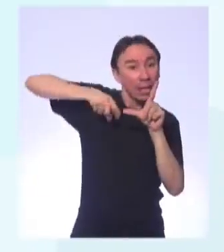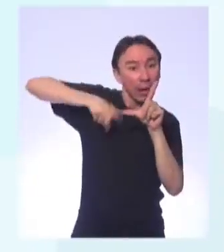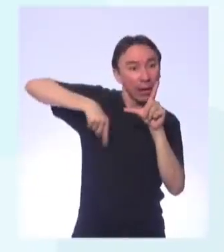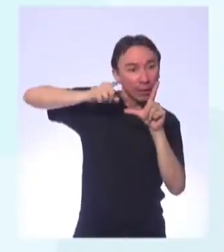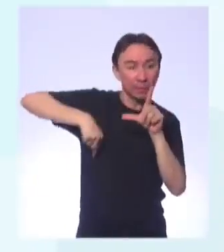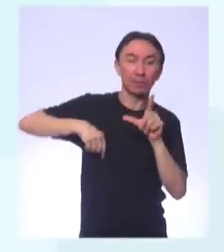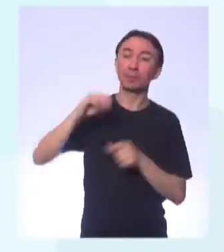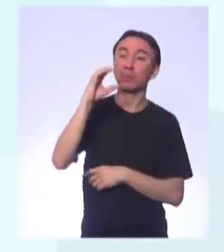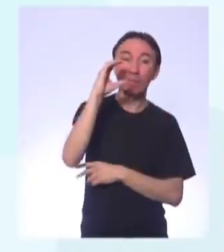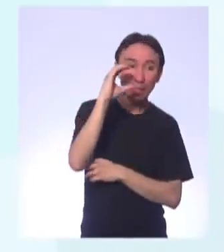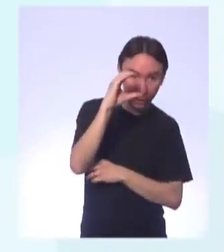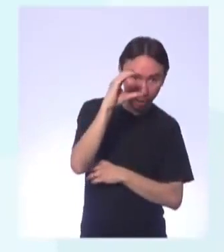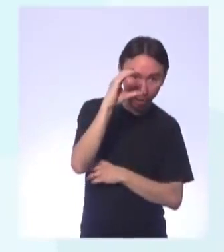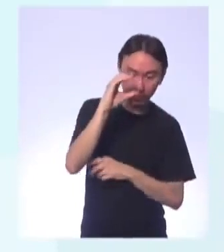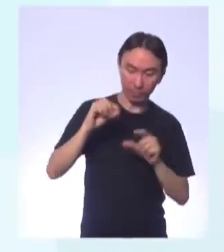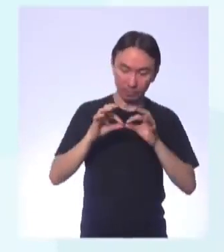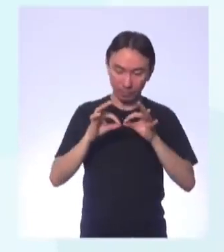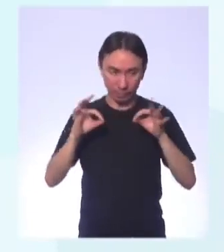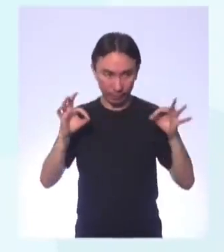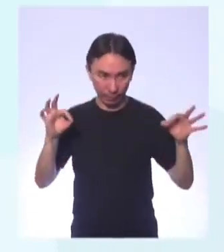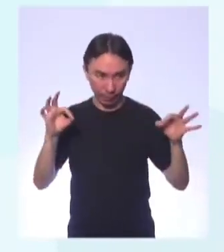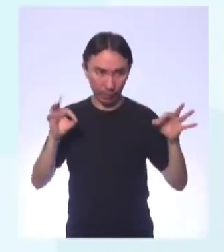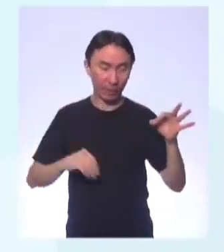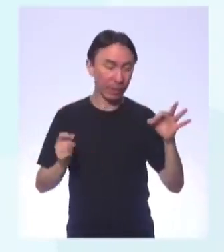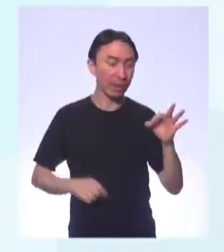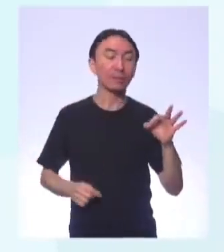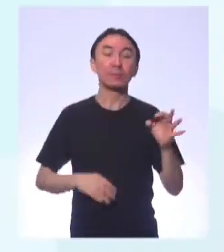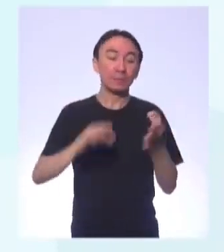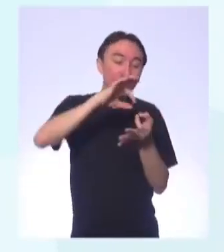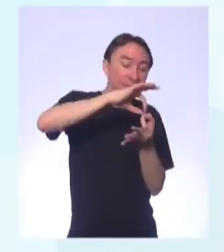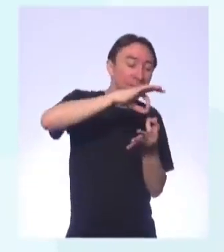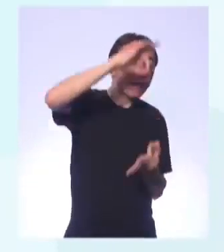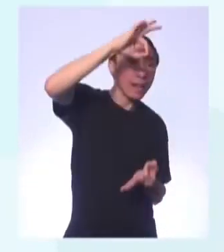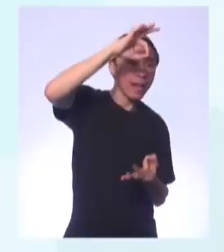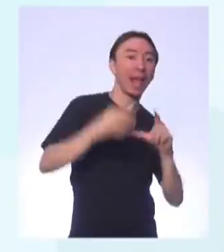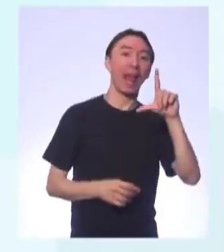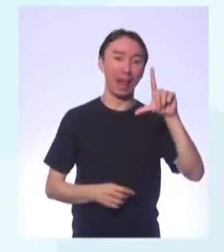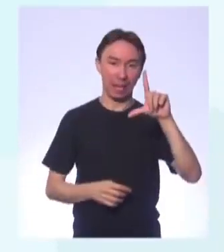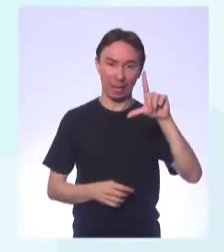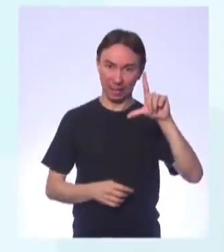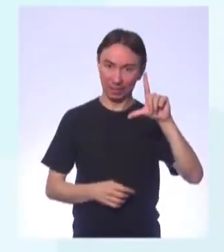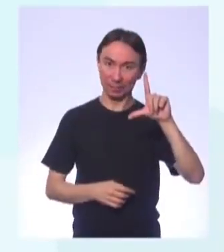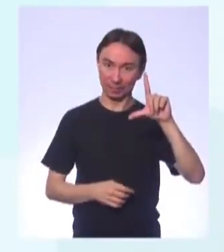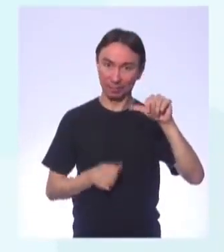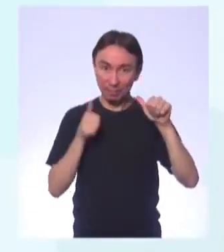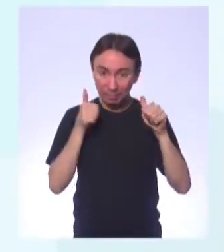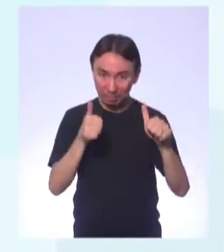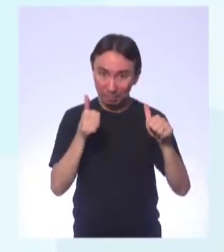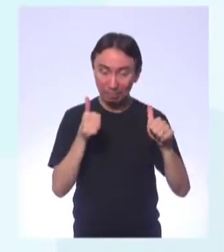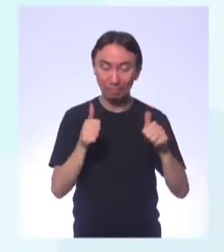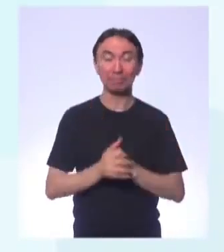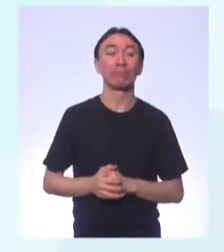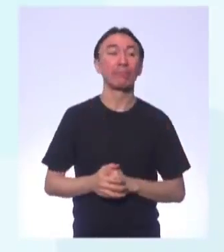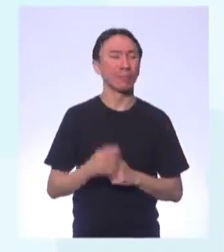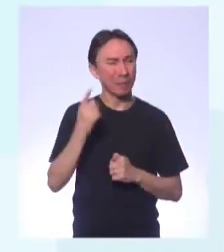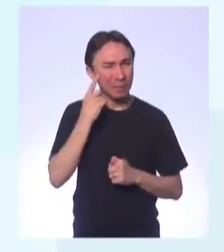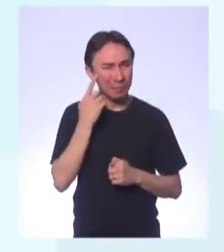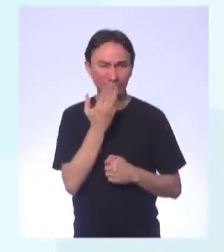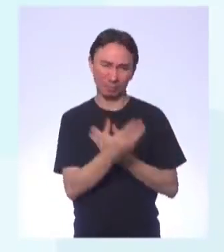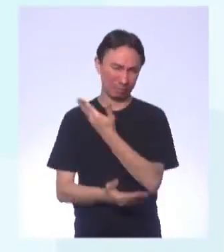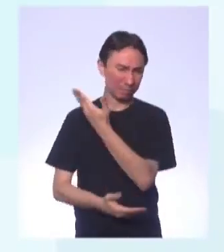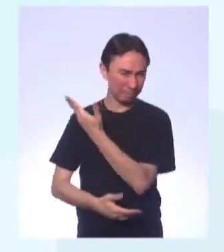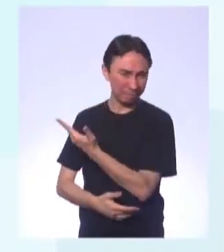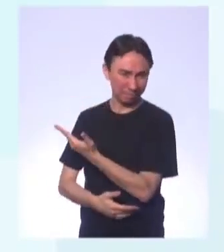c e pela letra l então cê é o comprimento e a ele que a largura Conforme